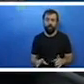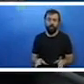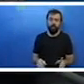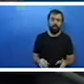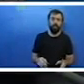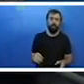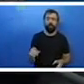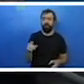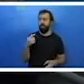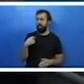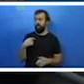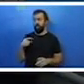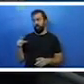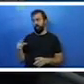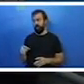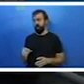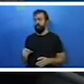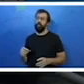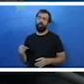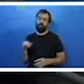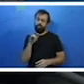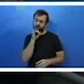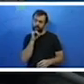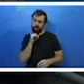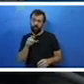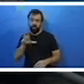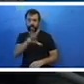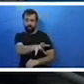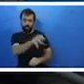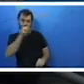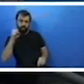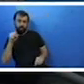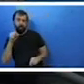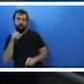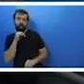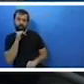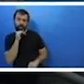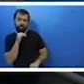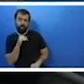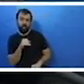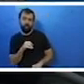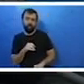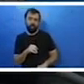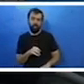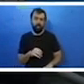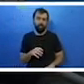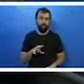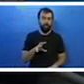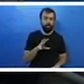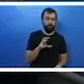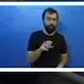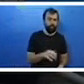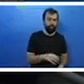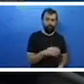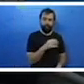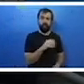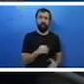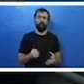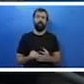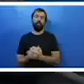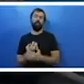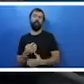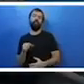Olha aqui, ó, quem mexer com a coroa portuguesa, o que acontece? Então eles foram no Tiradentes. Vamos ver o que